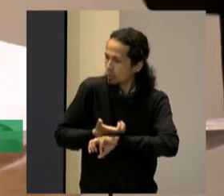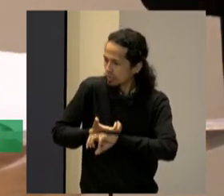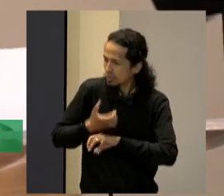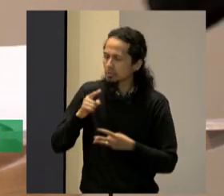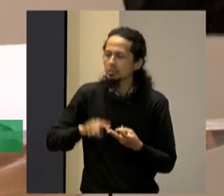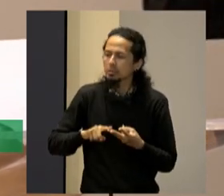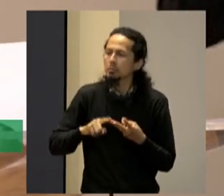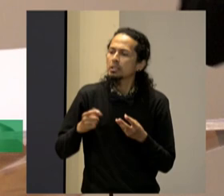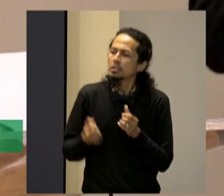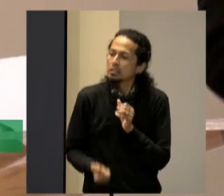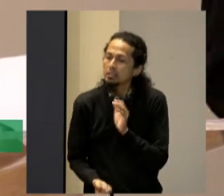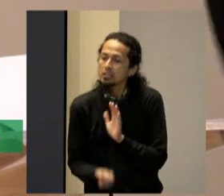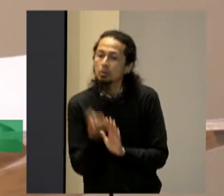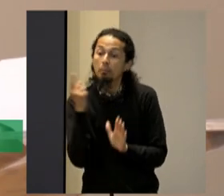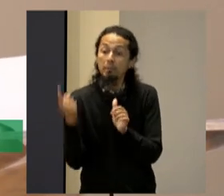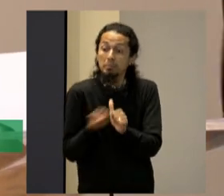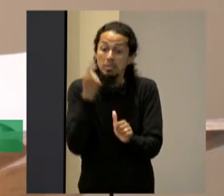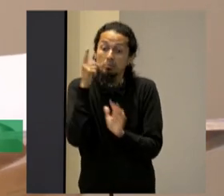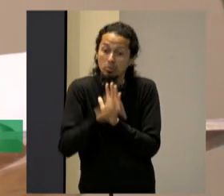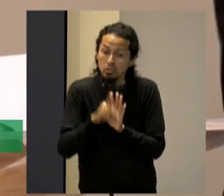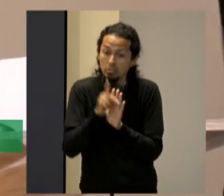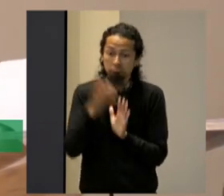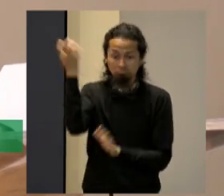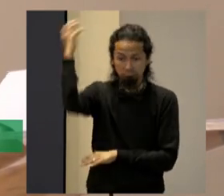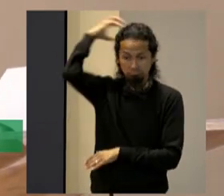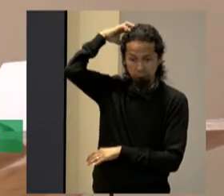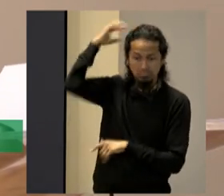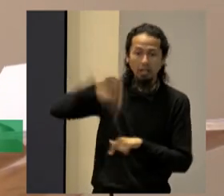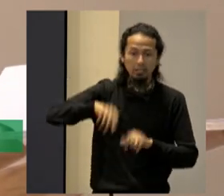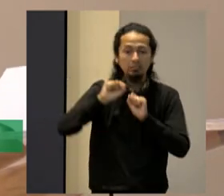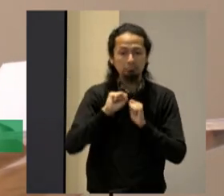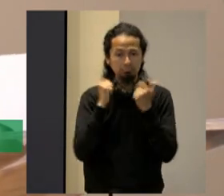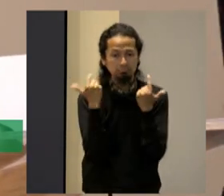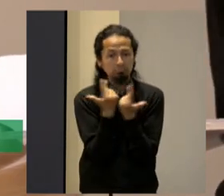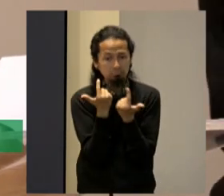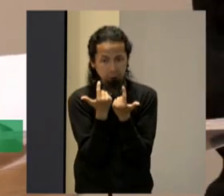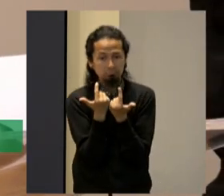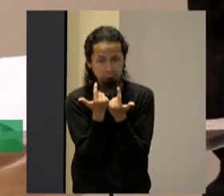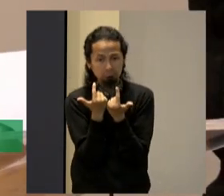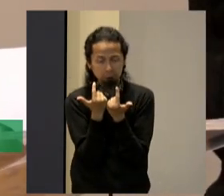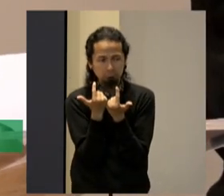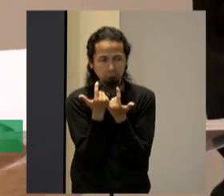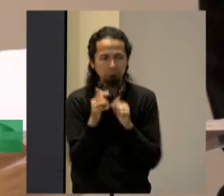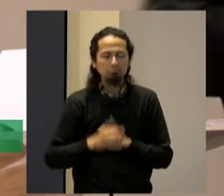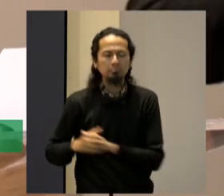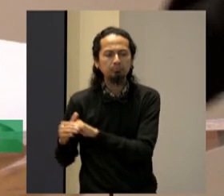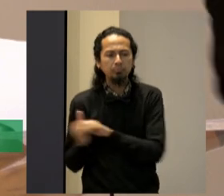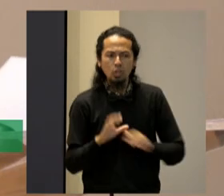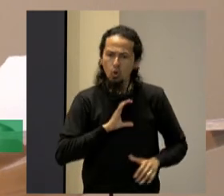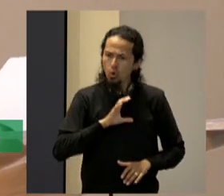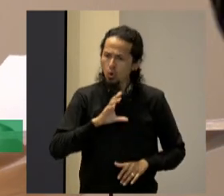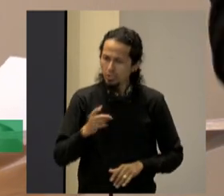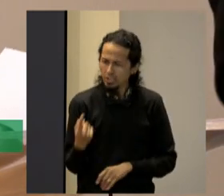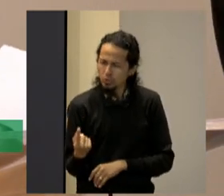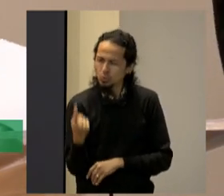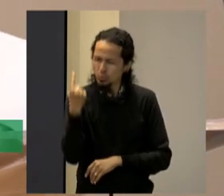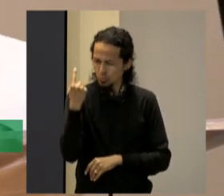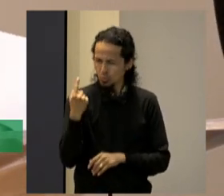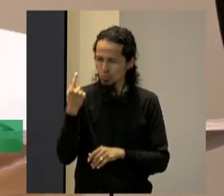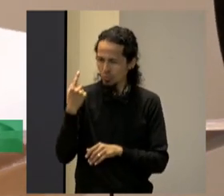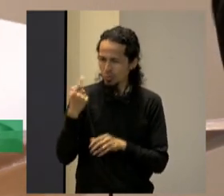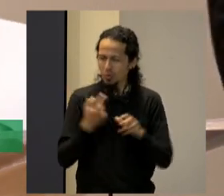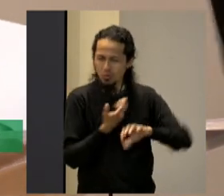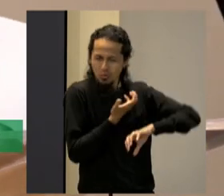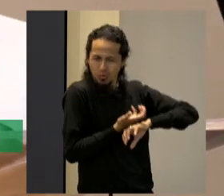coordenadora do Programa Antunieta de Barros, da Assembleia Legislativa do Estado de Santa Catarina. Foi coordenadora de um dos componentes do